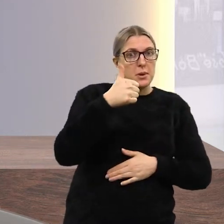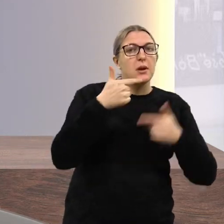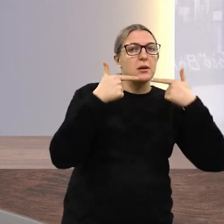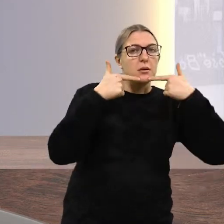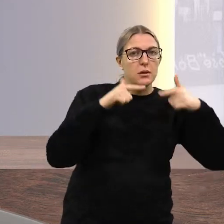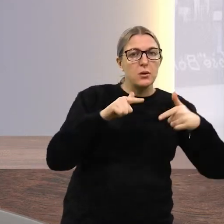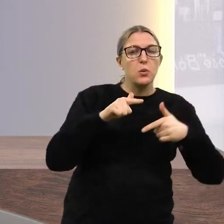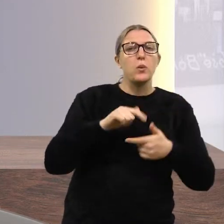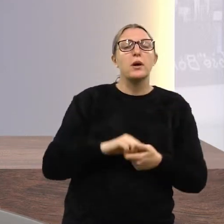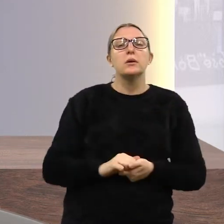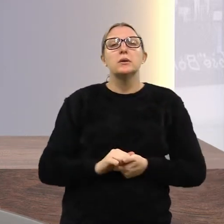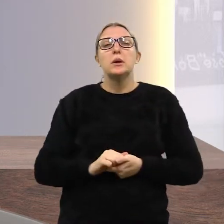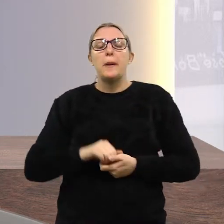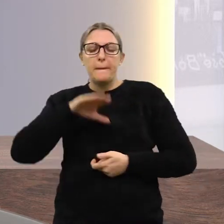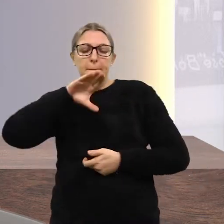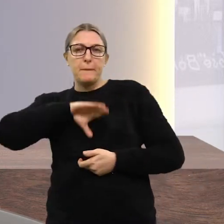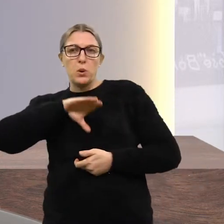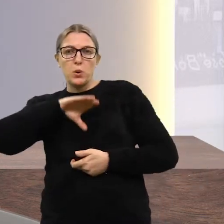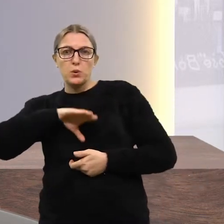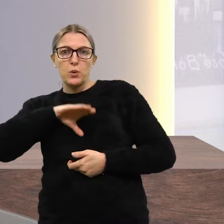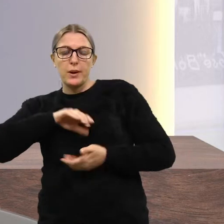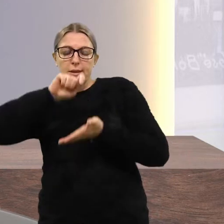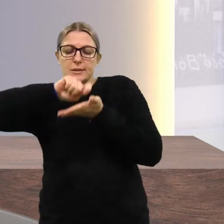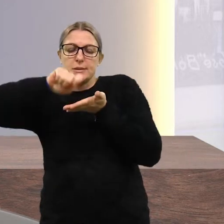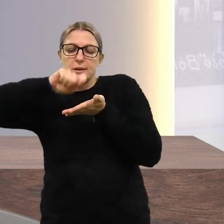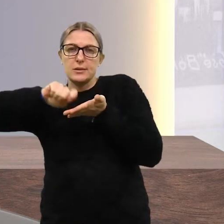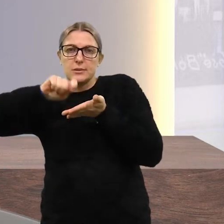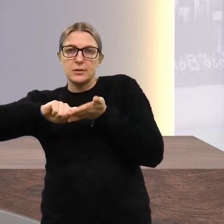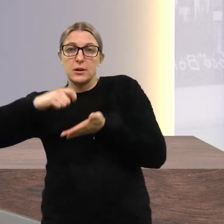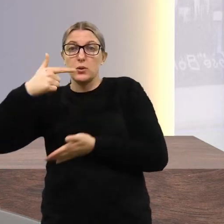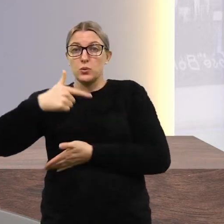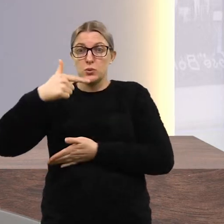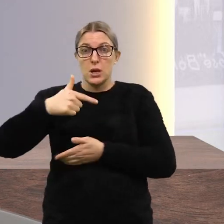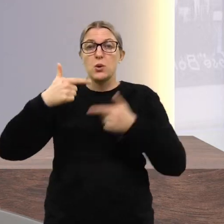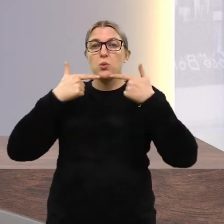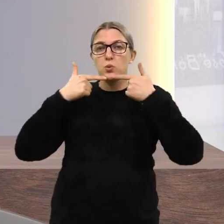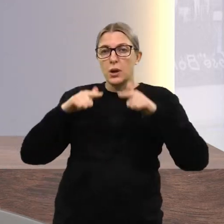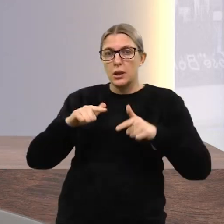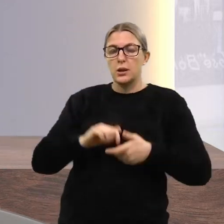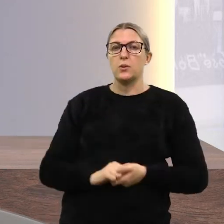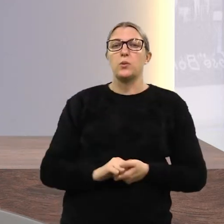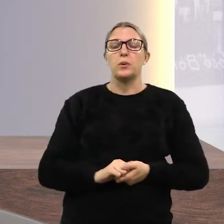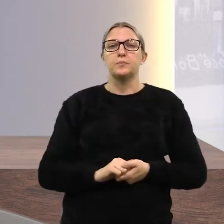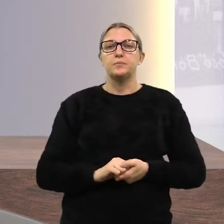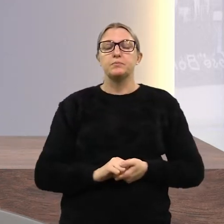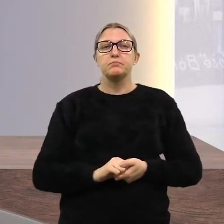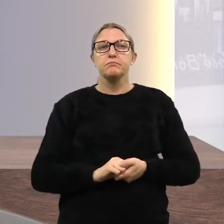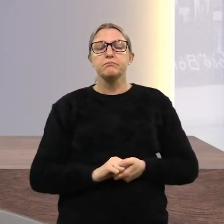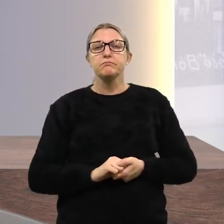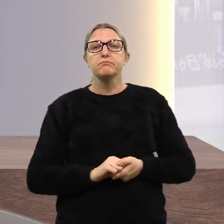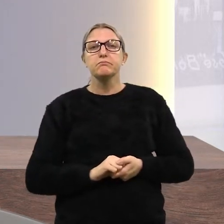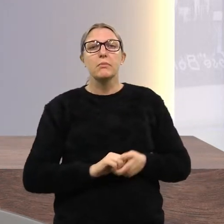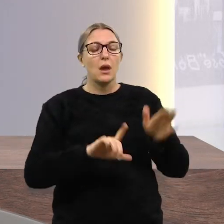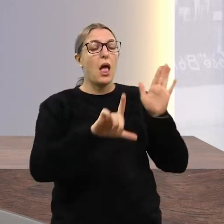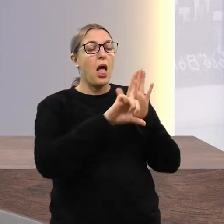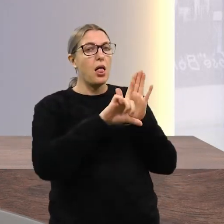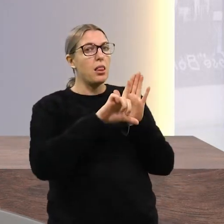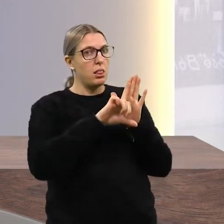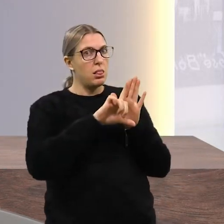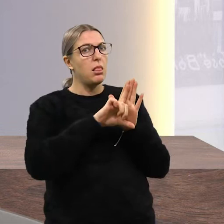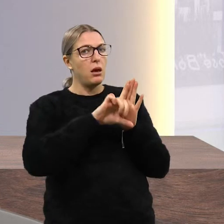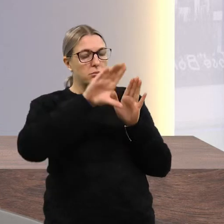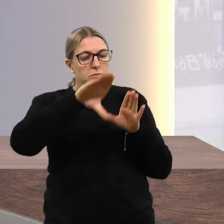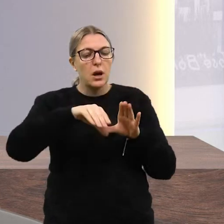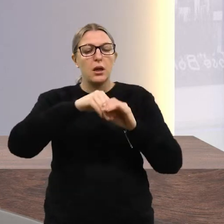sinais, considerada a primeira língua, e o português escrito como segunda língua. A medida deve ser aplicada